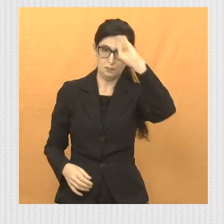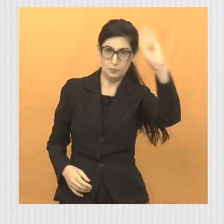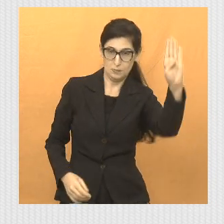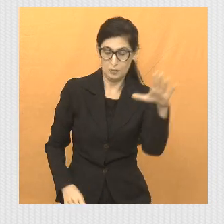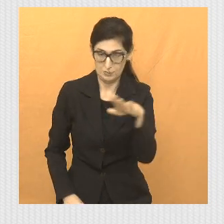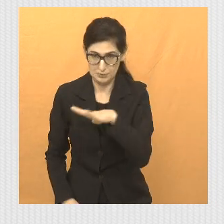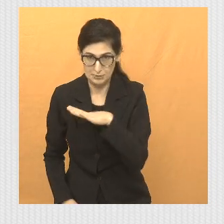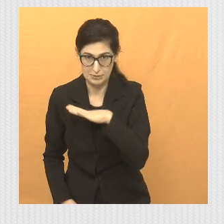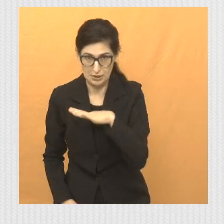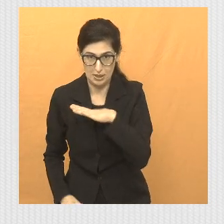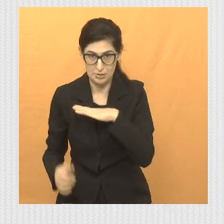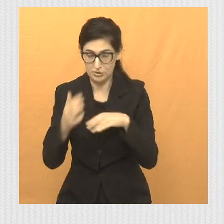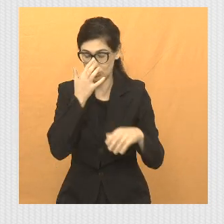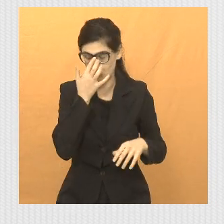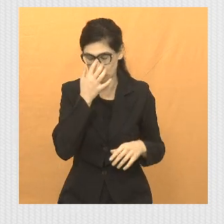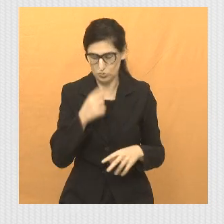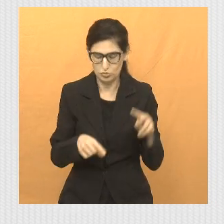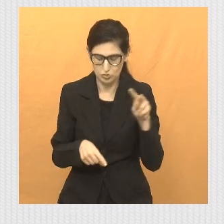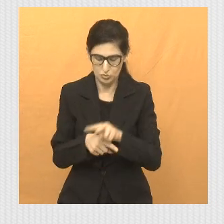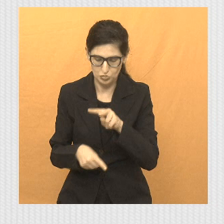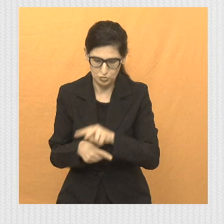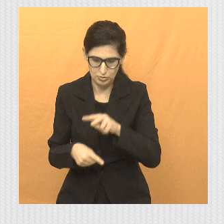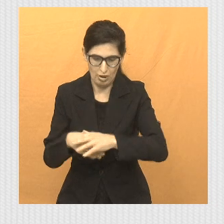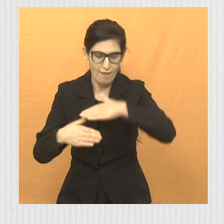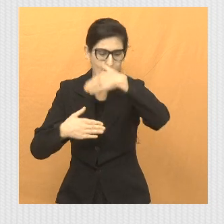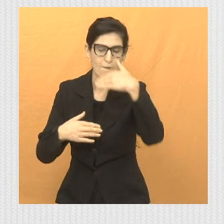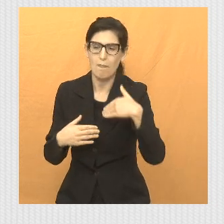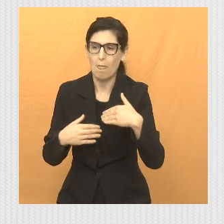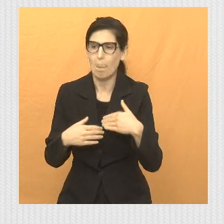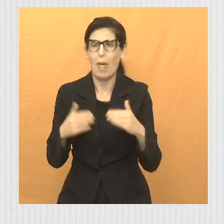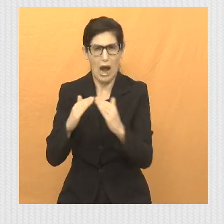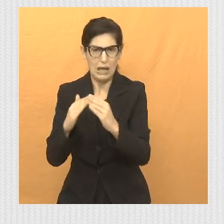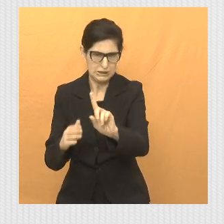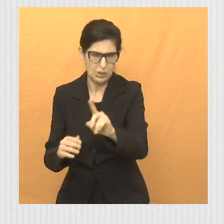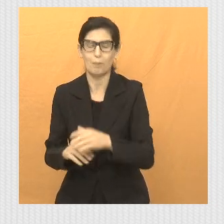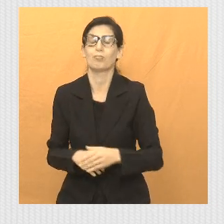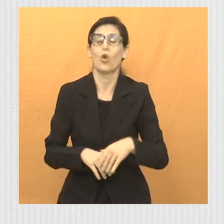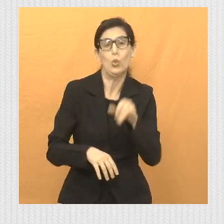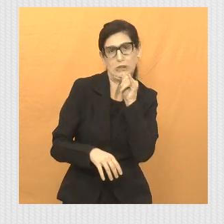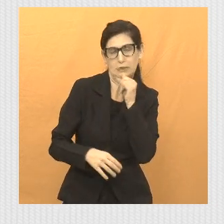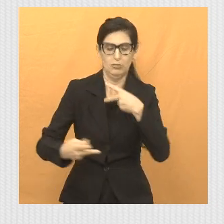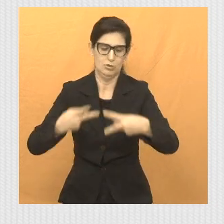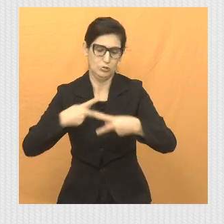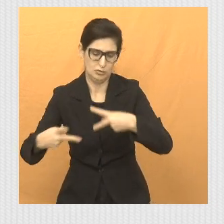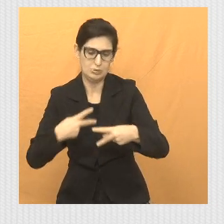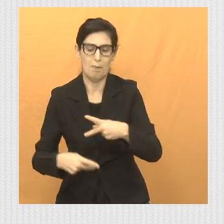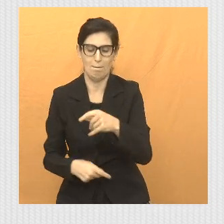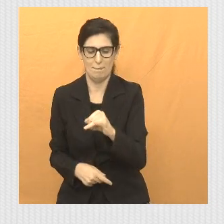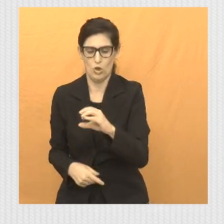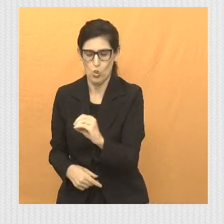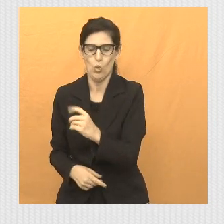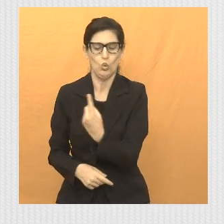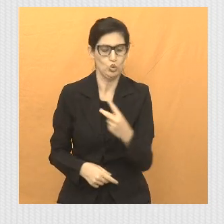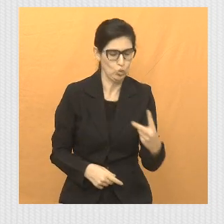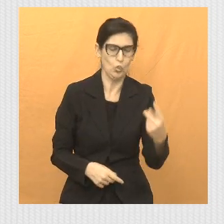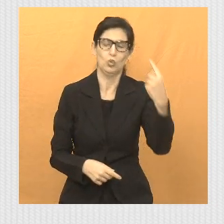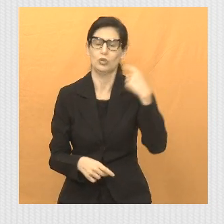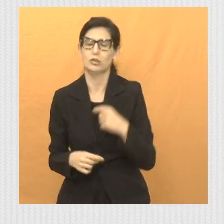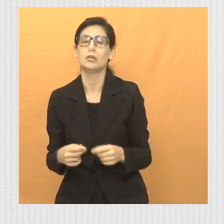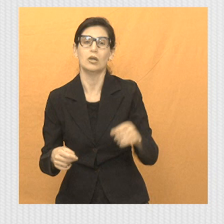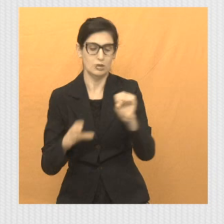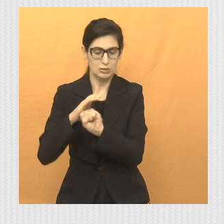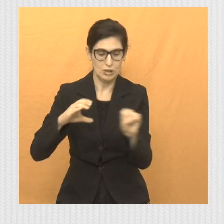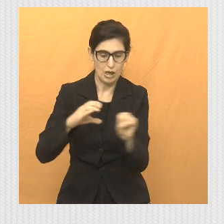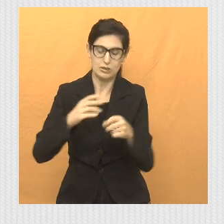municípios com referência para o tratamento fora domicílio. Em São José dos Campos, temos o Hospital Pio XII, Santa Casa de